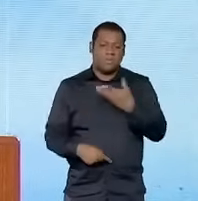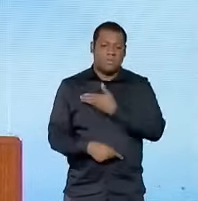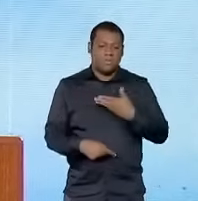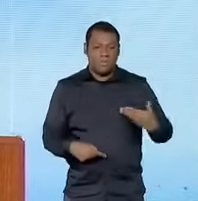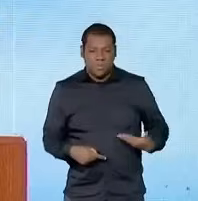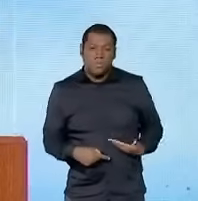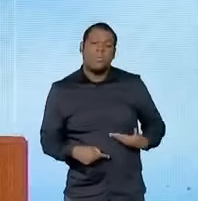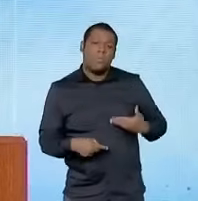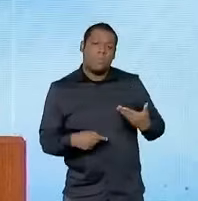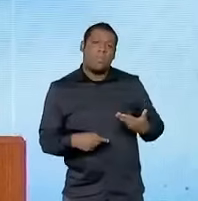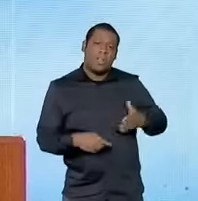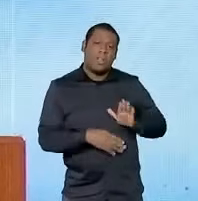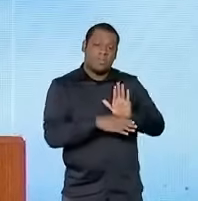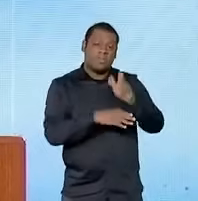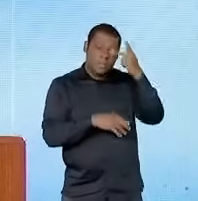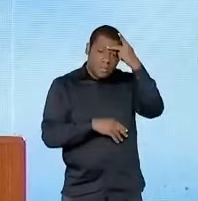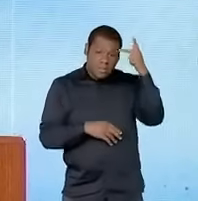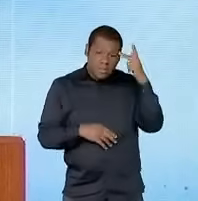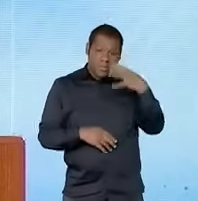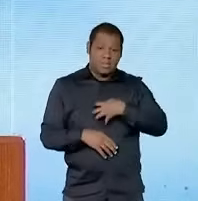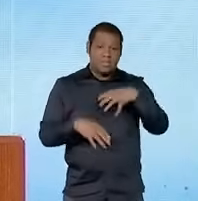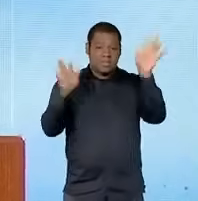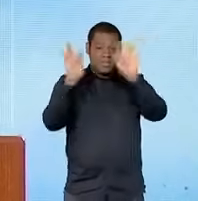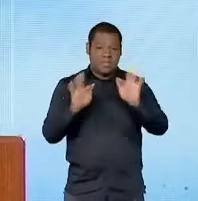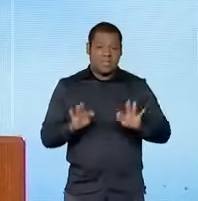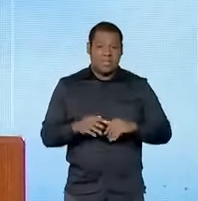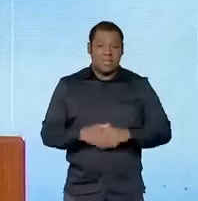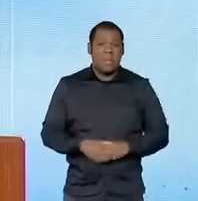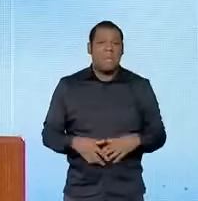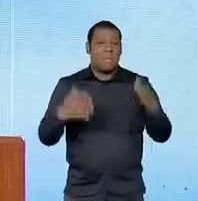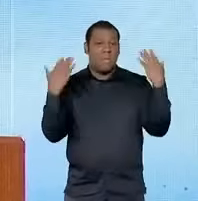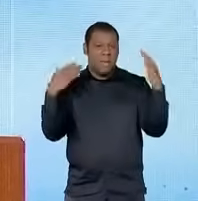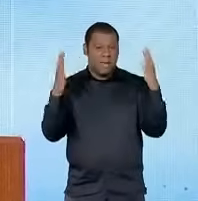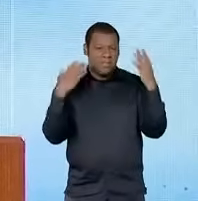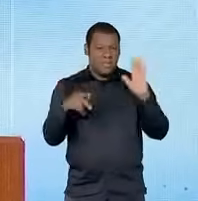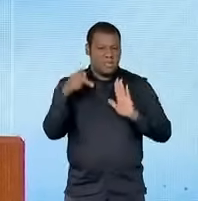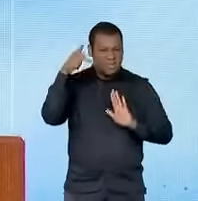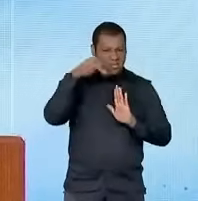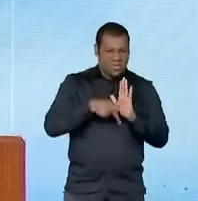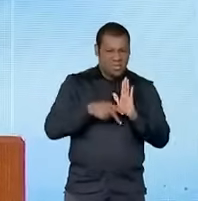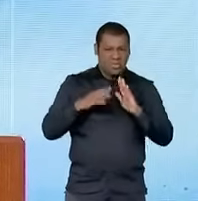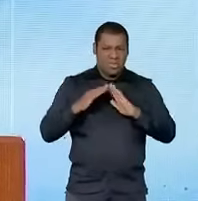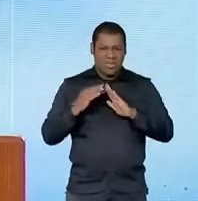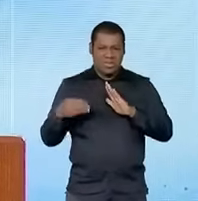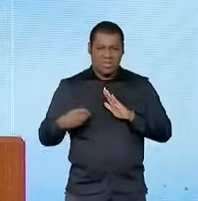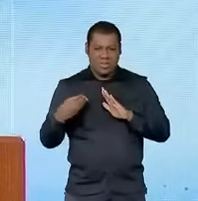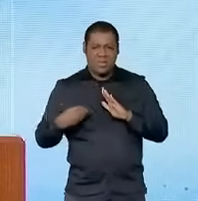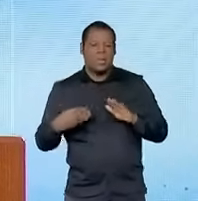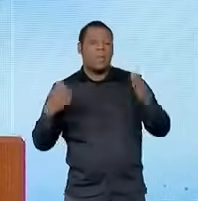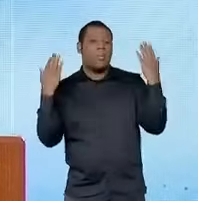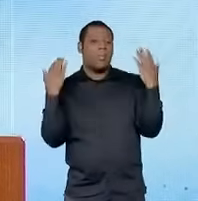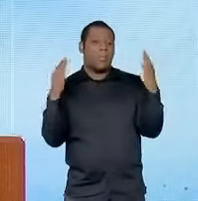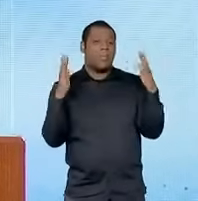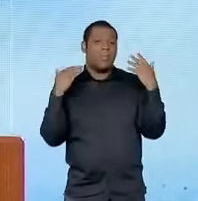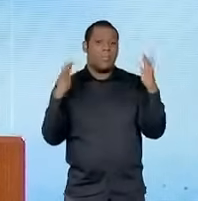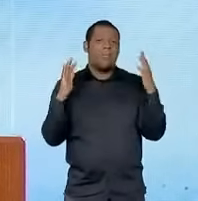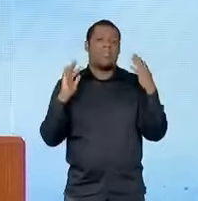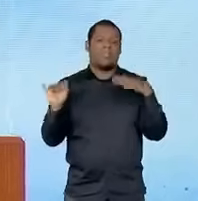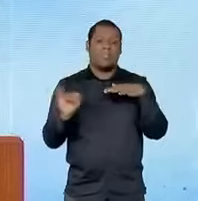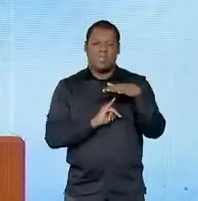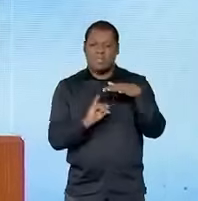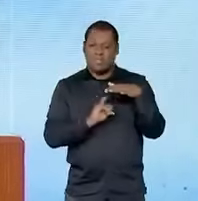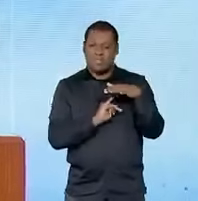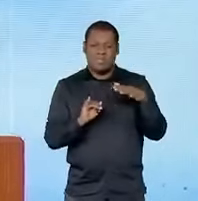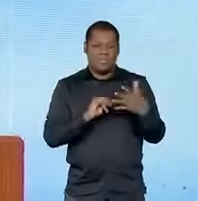gente feliz. Vida longa ao programa Minha Casa Minha Vida, vida longa às organizações